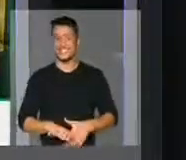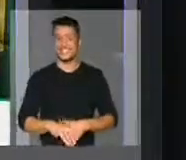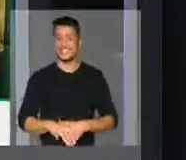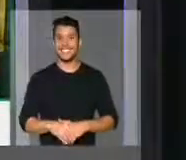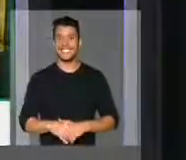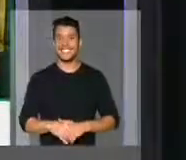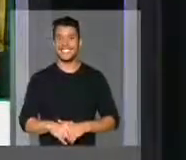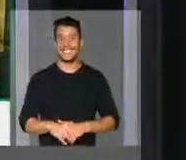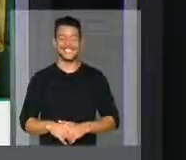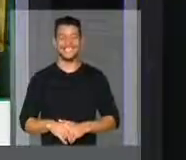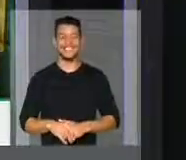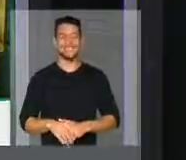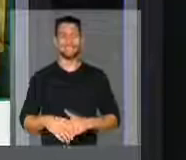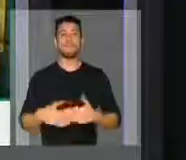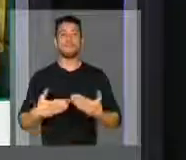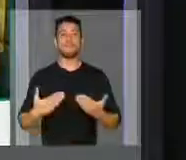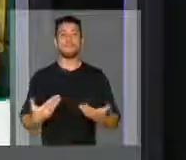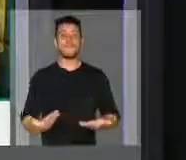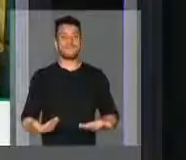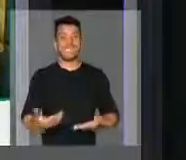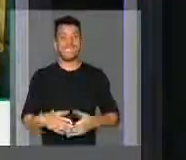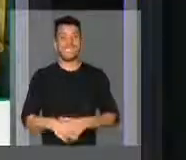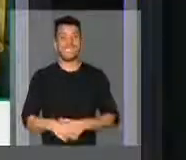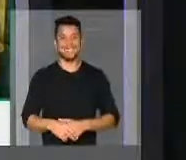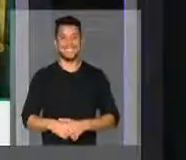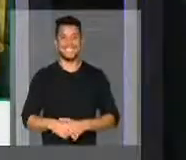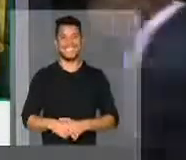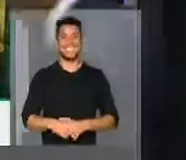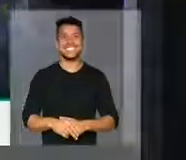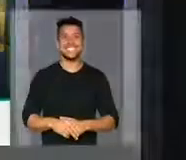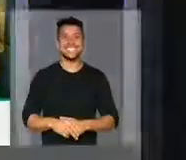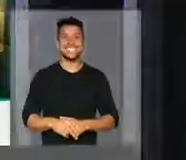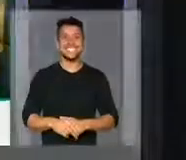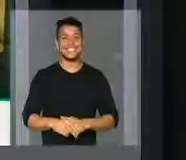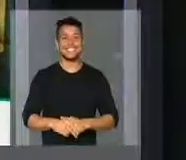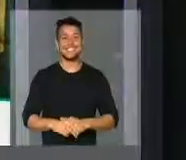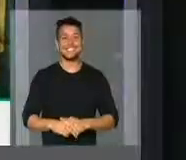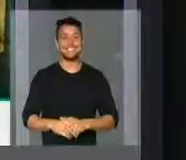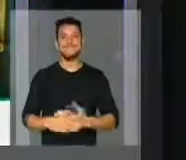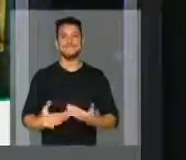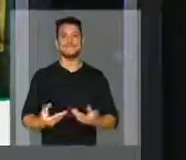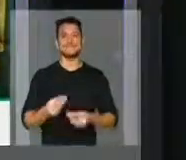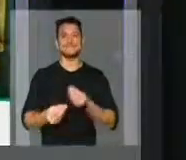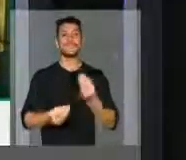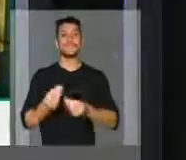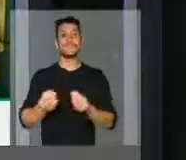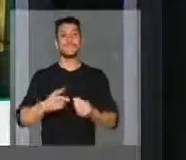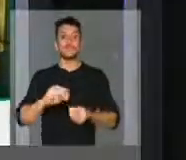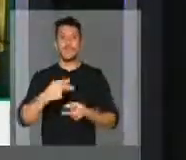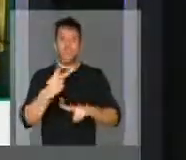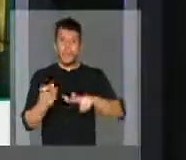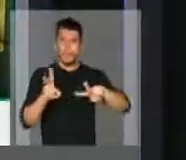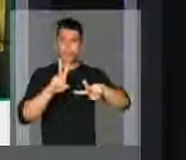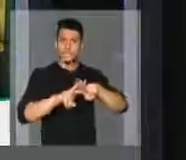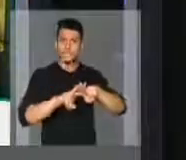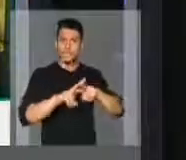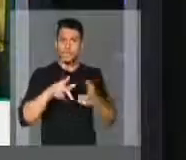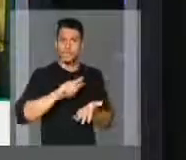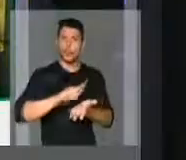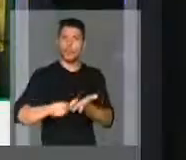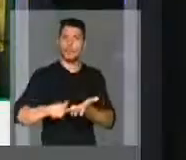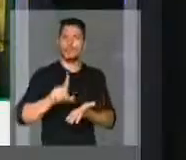caminho para se esvaziar os presídios talvez seja